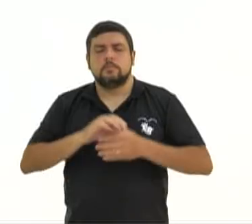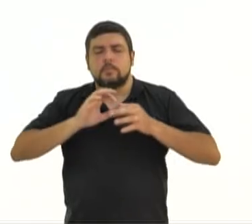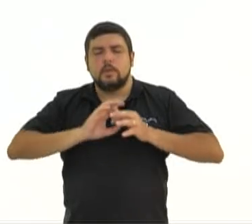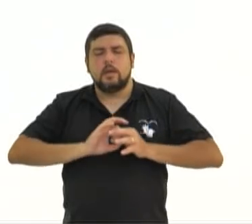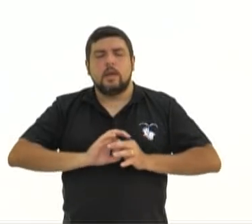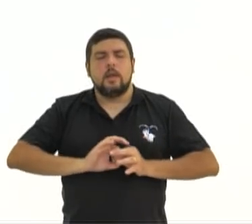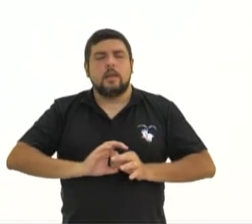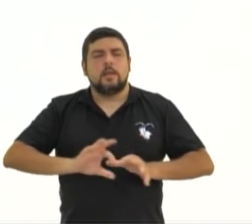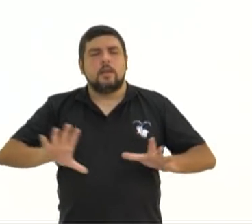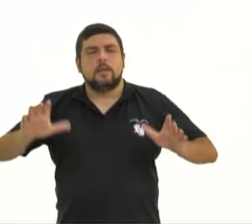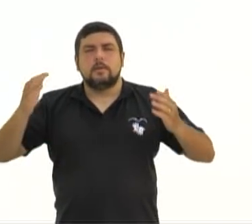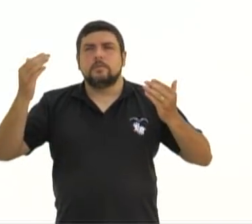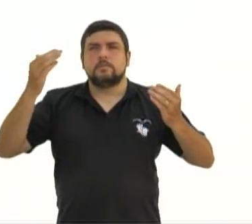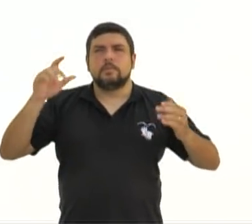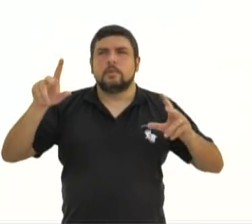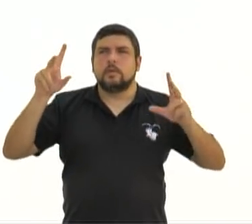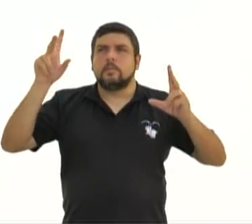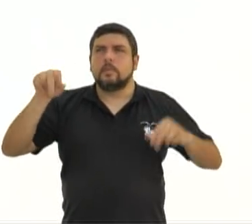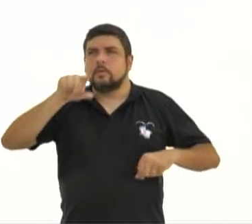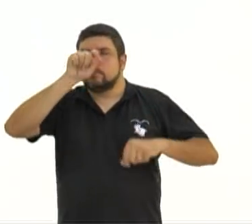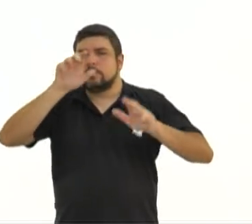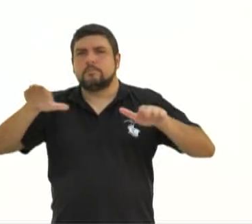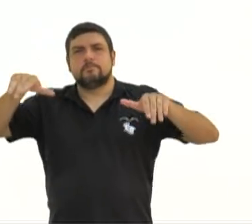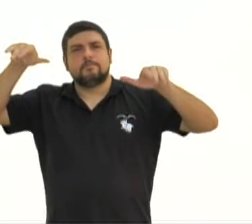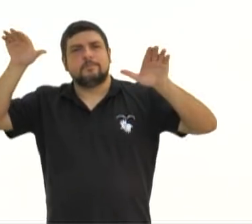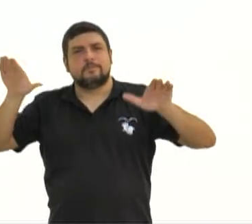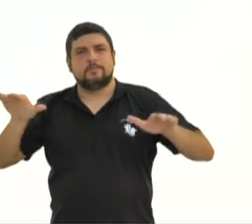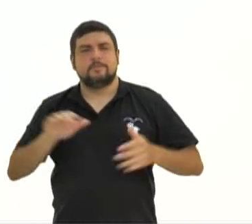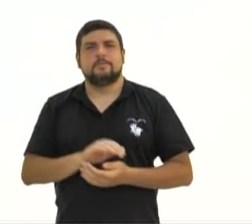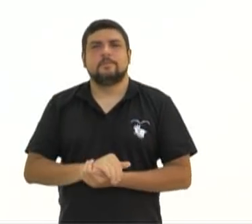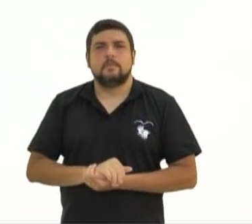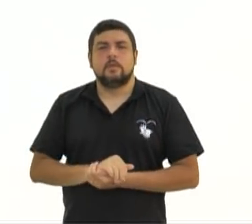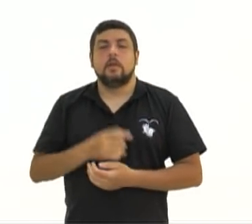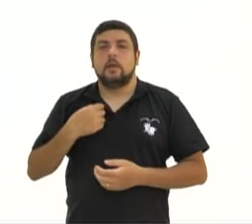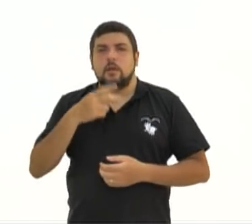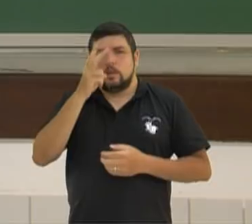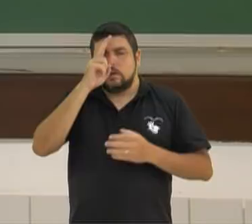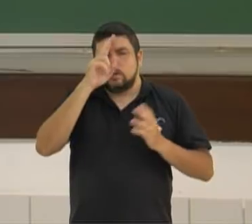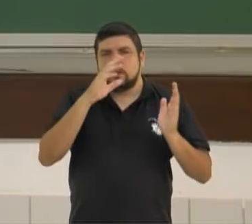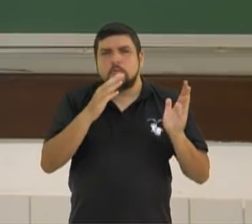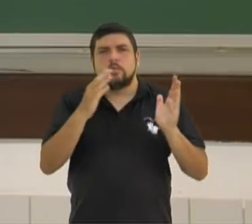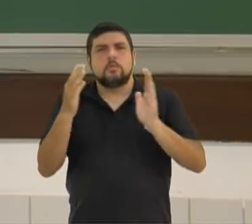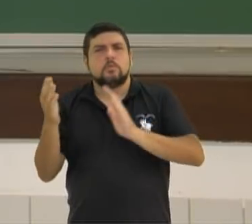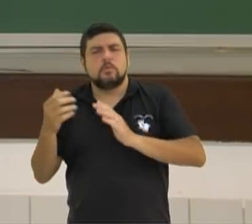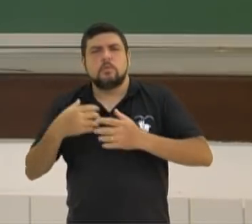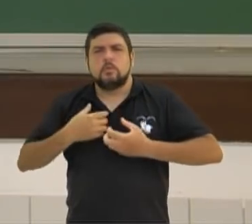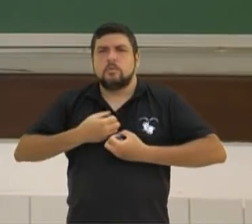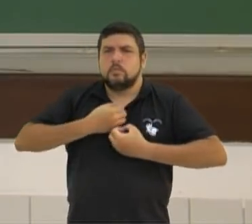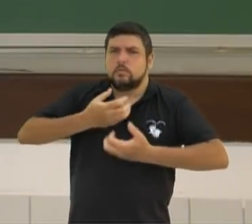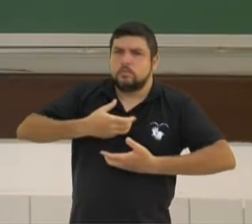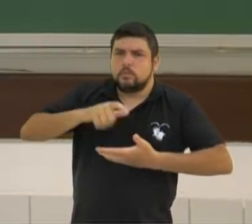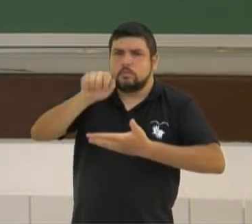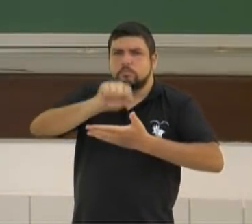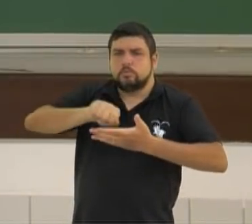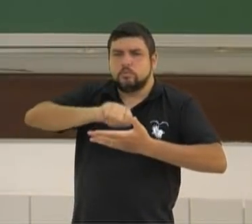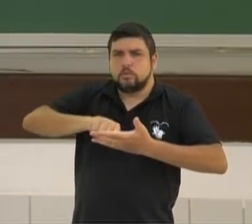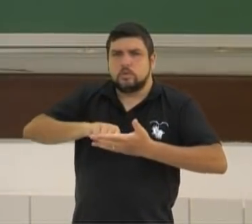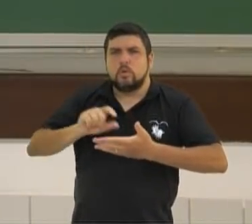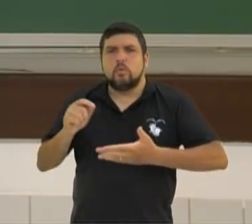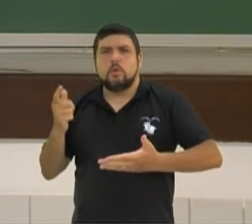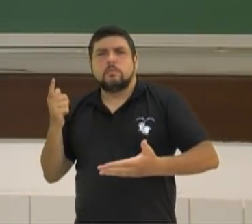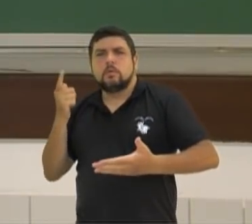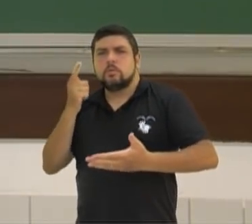os livros contam a história da Malala e qual é a luta dela, tá? Malala's